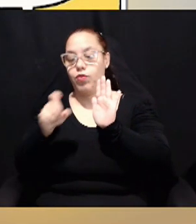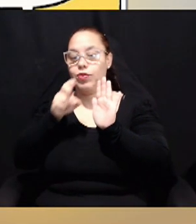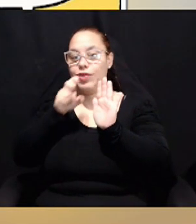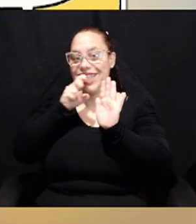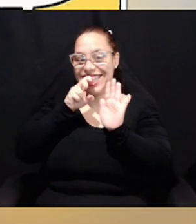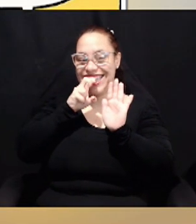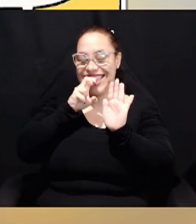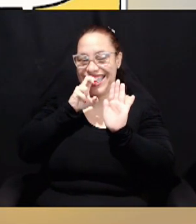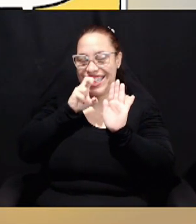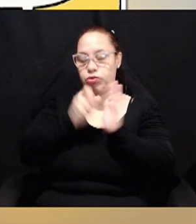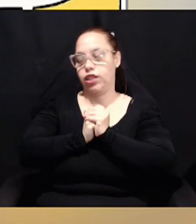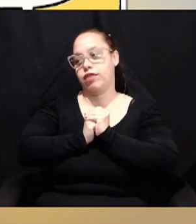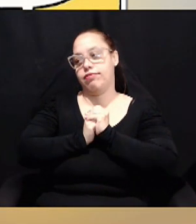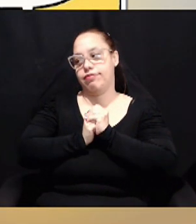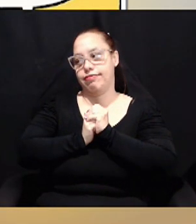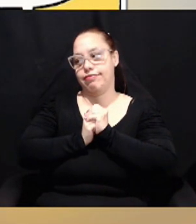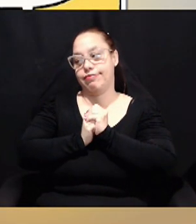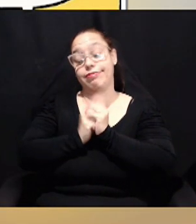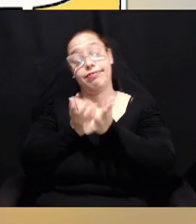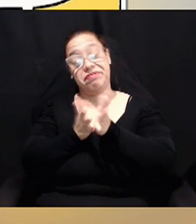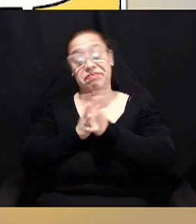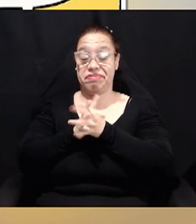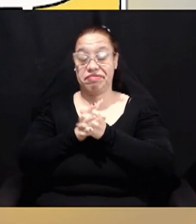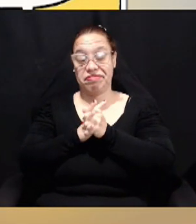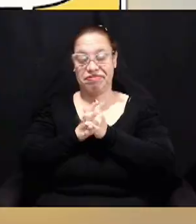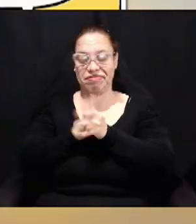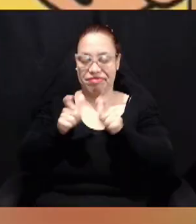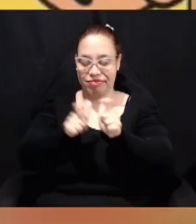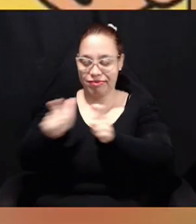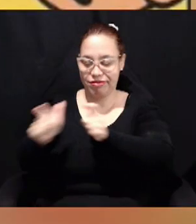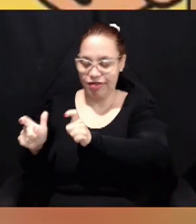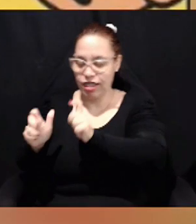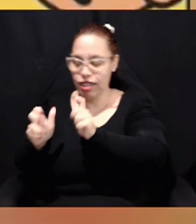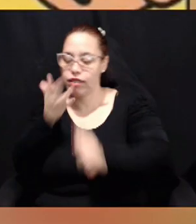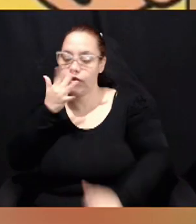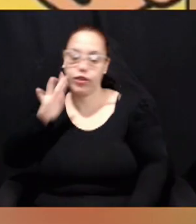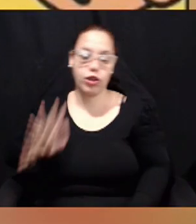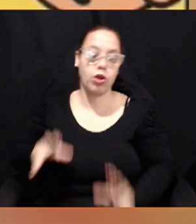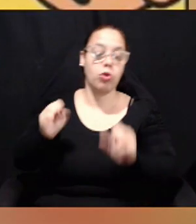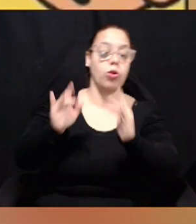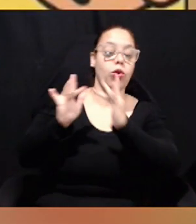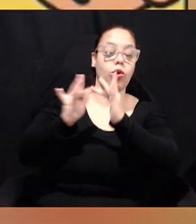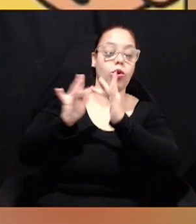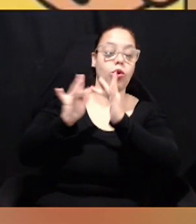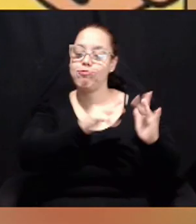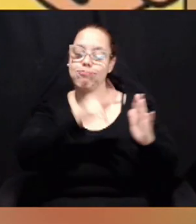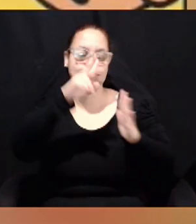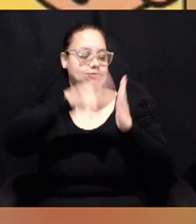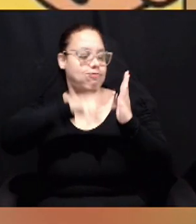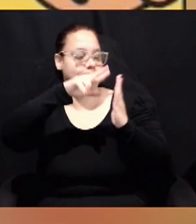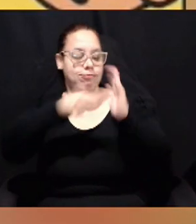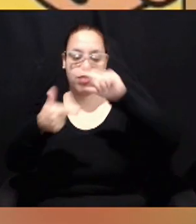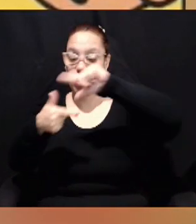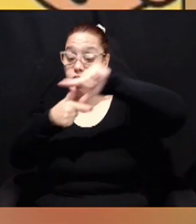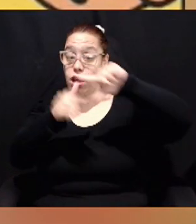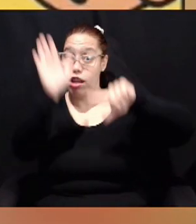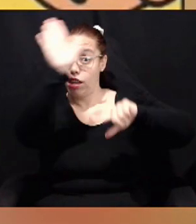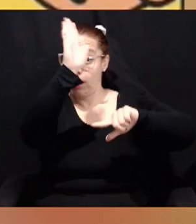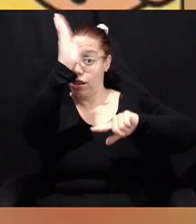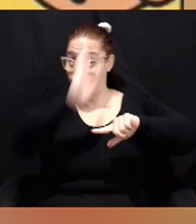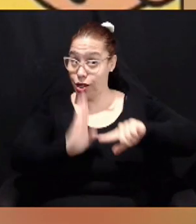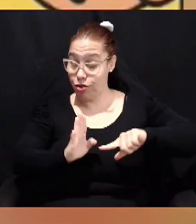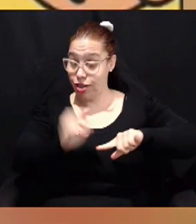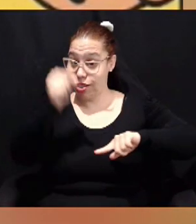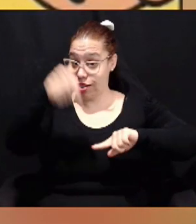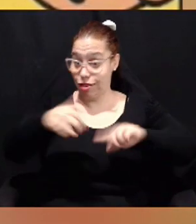conseguiu criar todo um ambiente para que crianças pudessem ter contato com histórias em quadrinhos nacionais, né? E que isso incentivasse